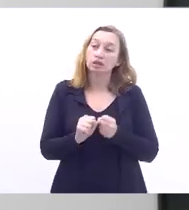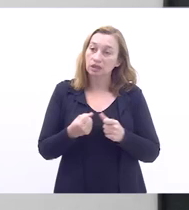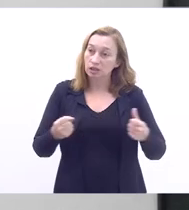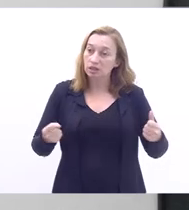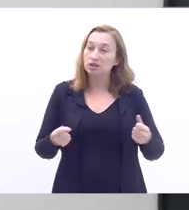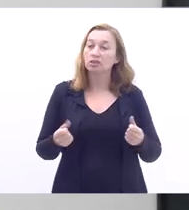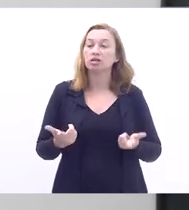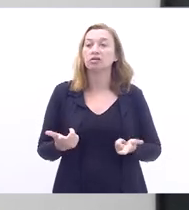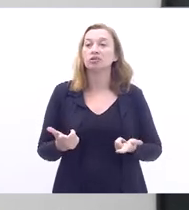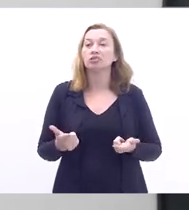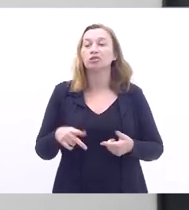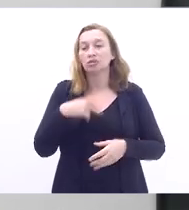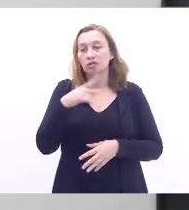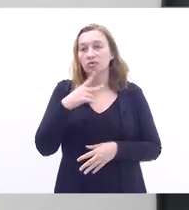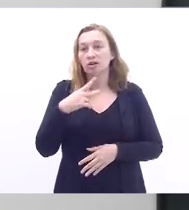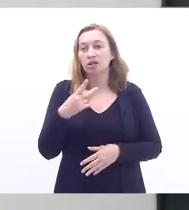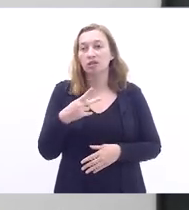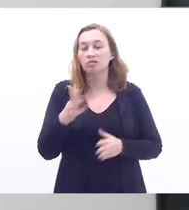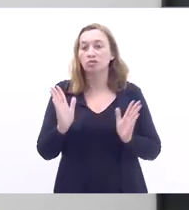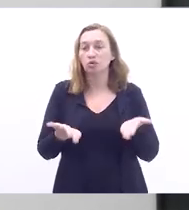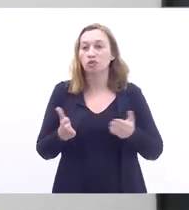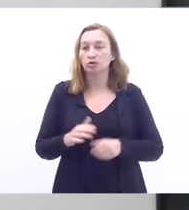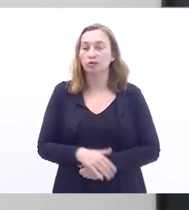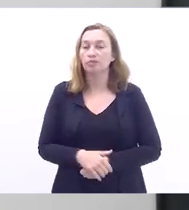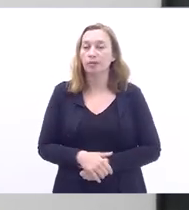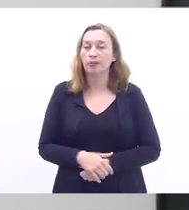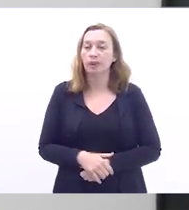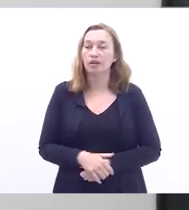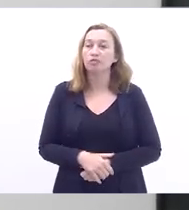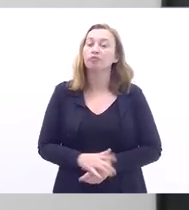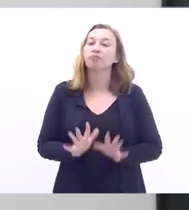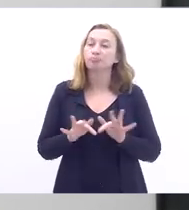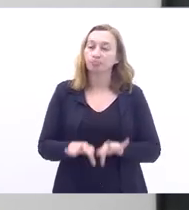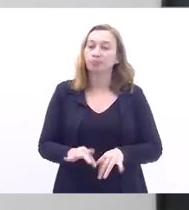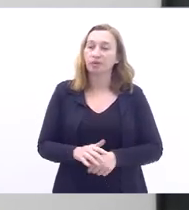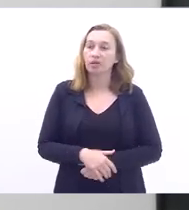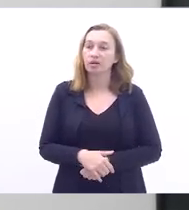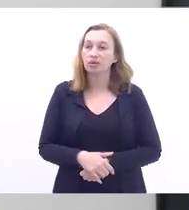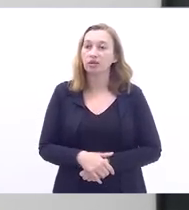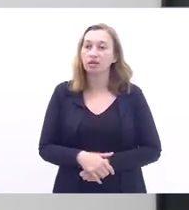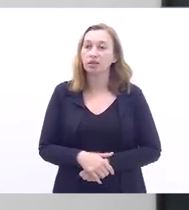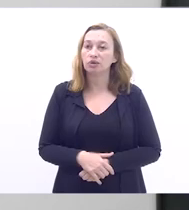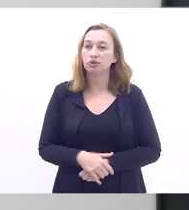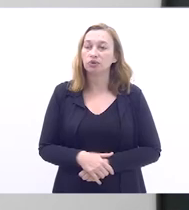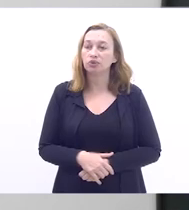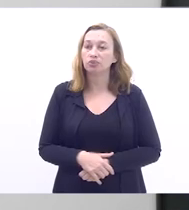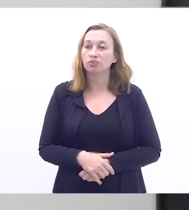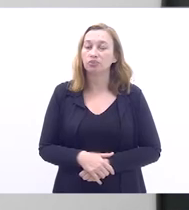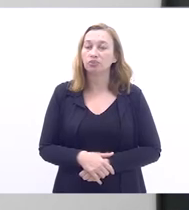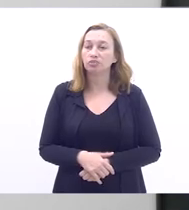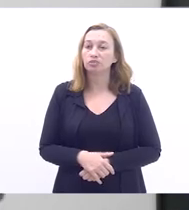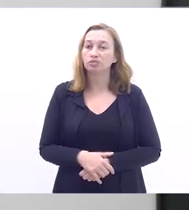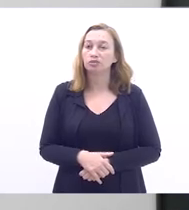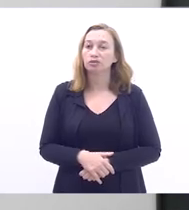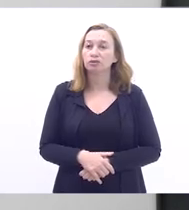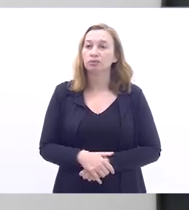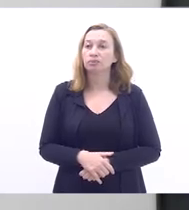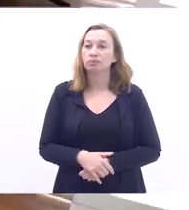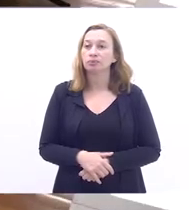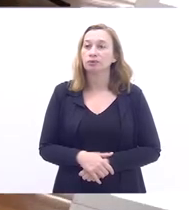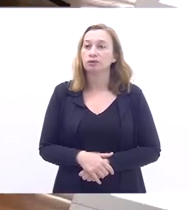e a ISO tô fazendo hoje para finalizar deixar aqui